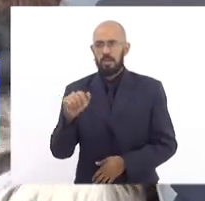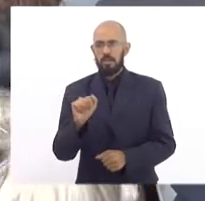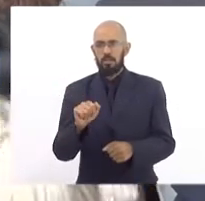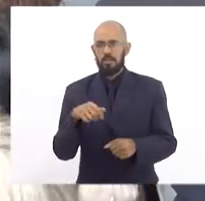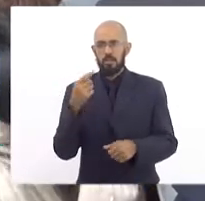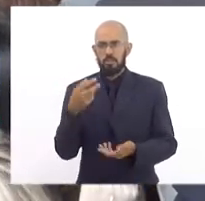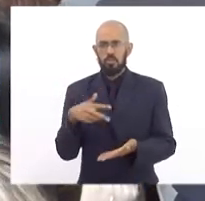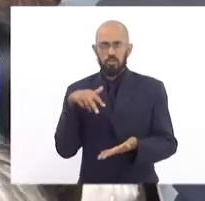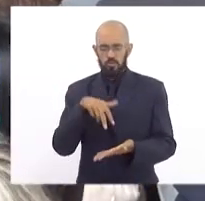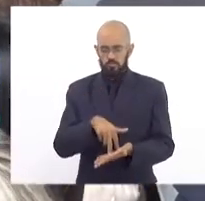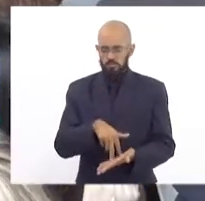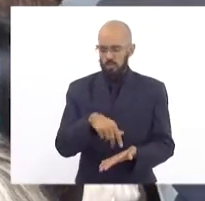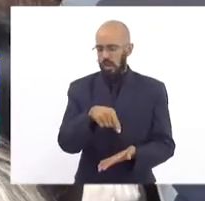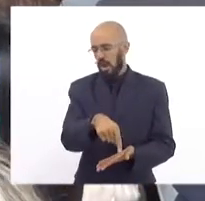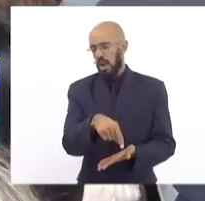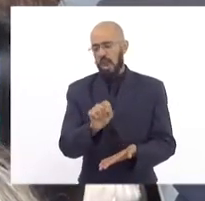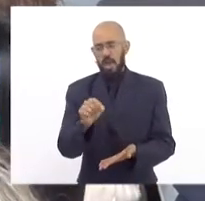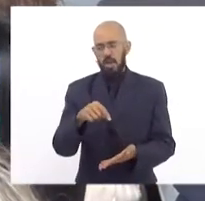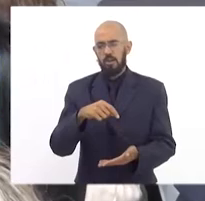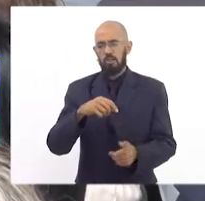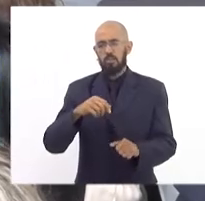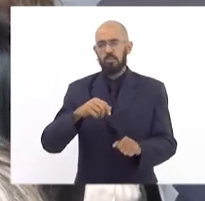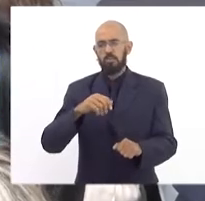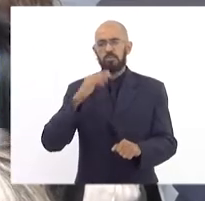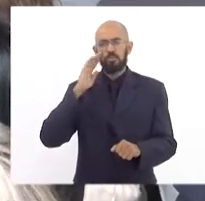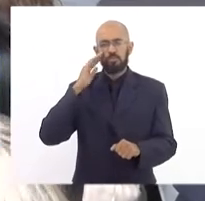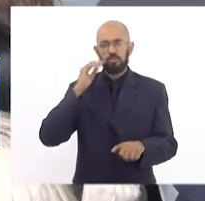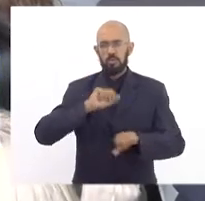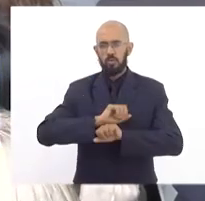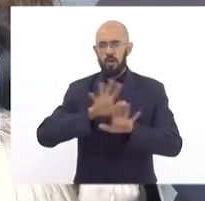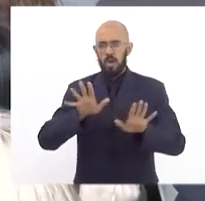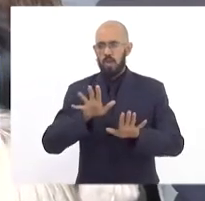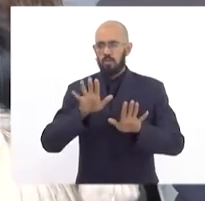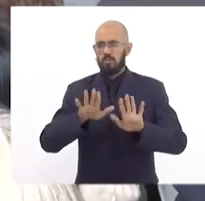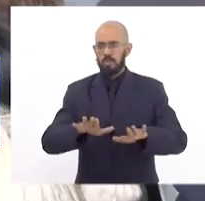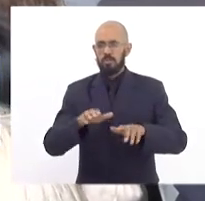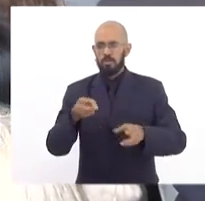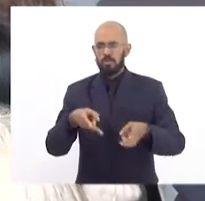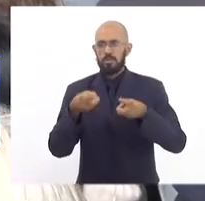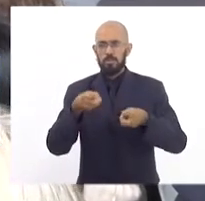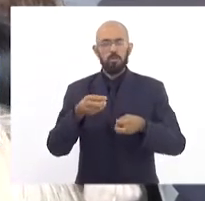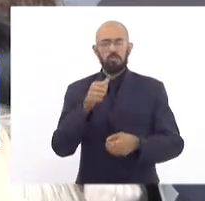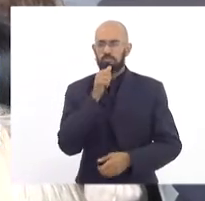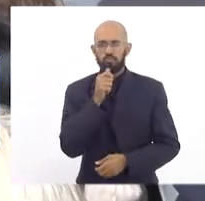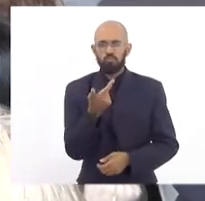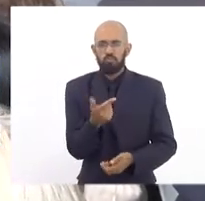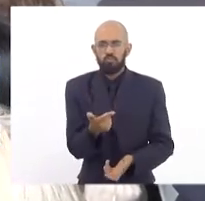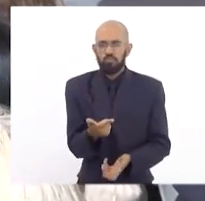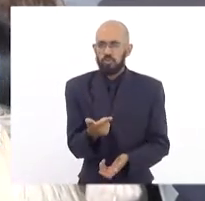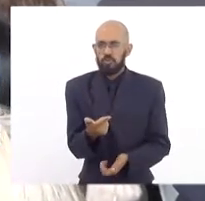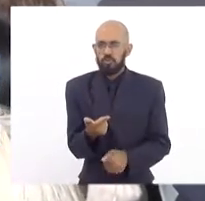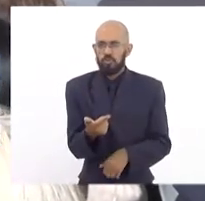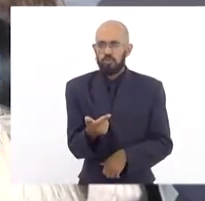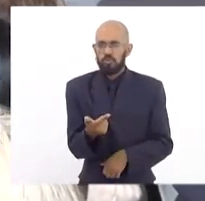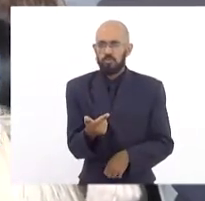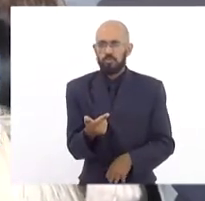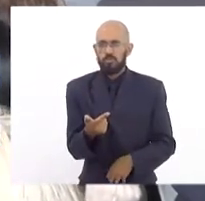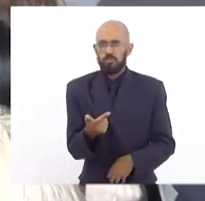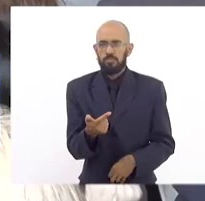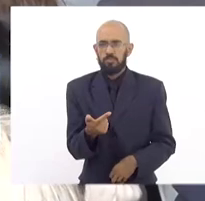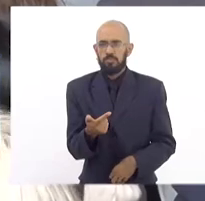lá na região, e a gente viu que não tinha isso. Não estava